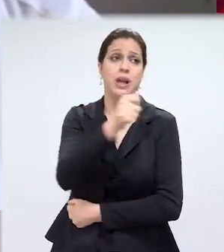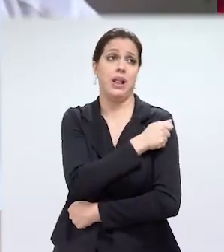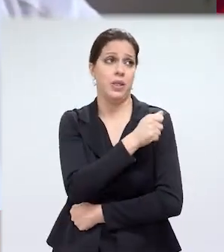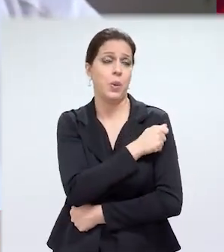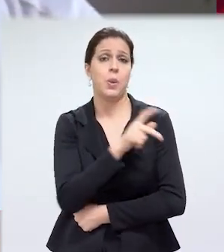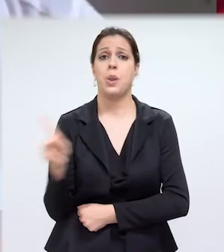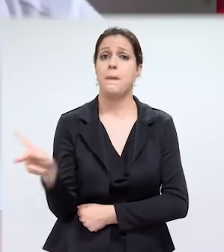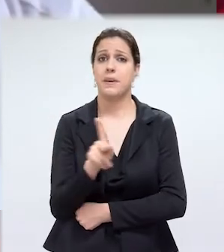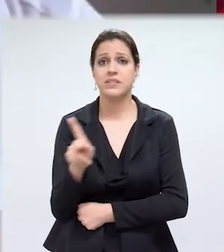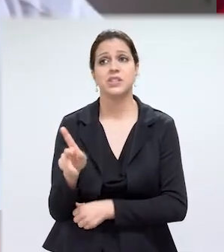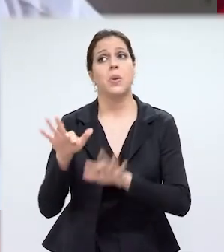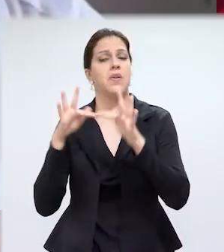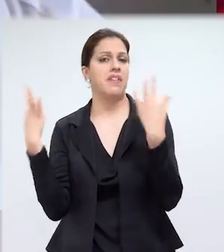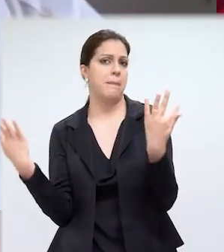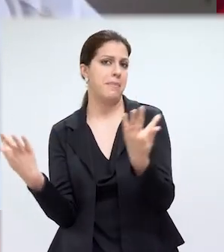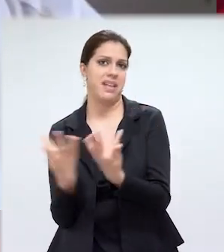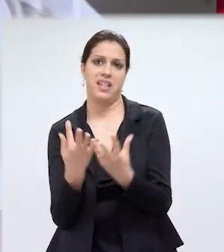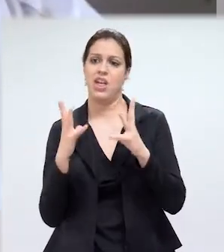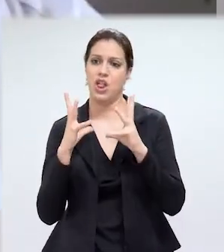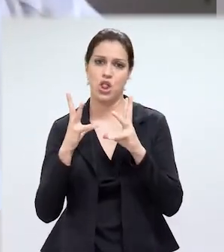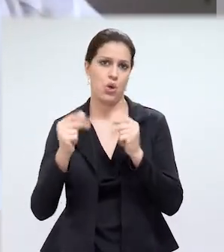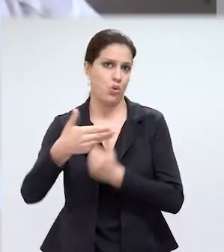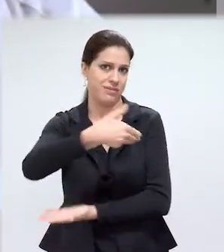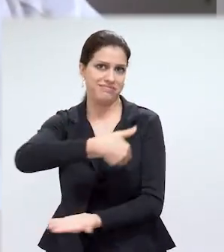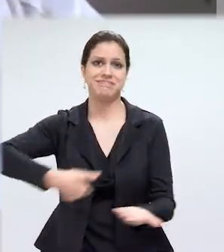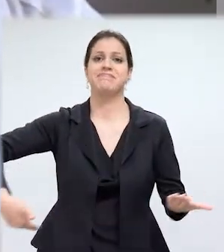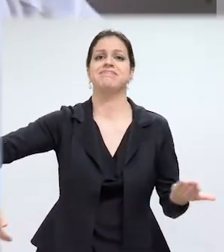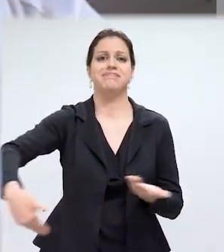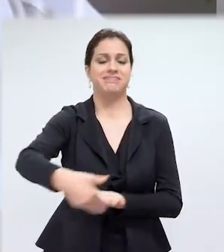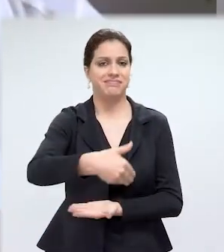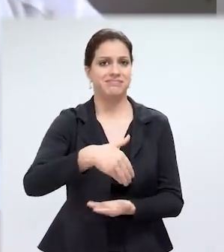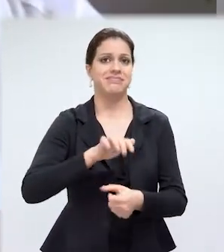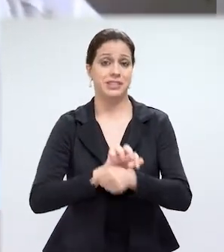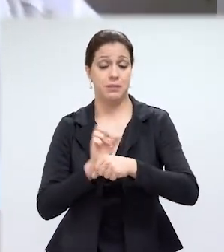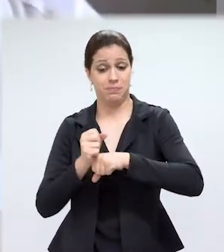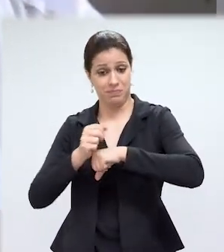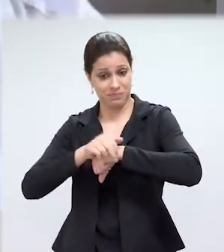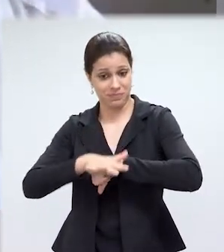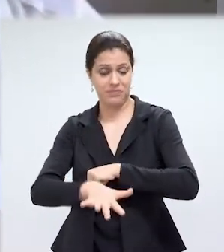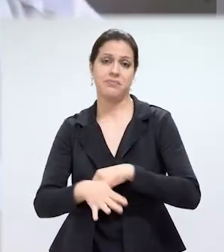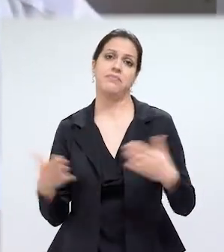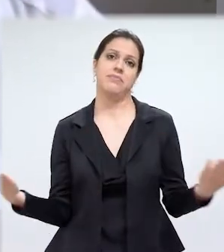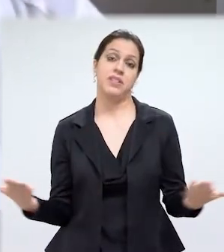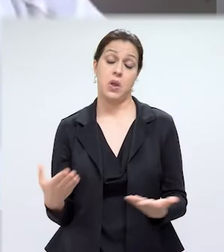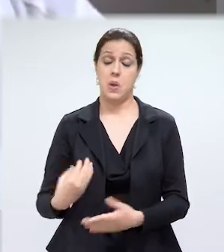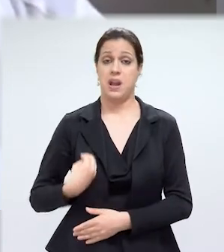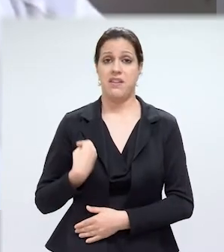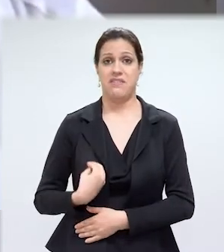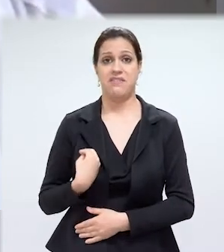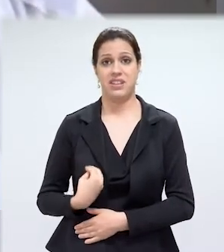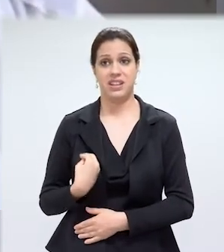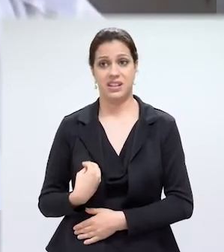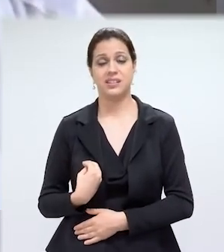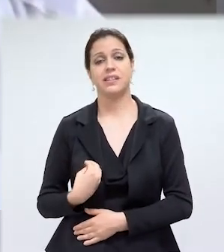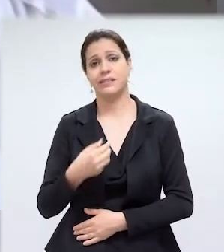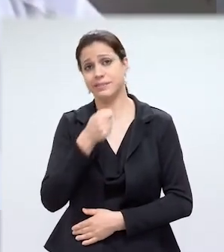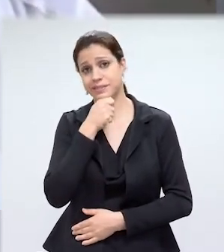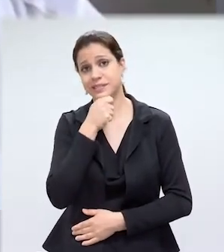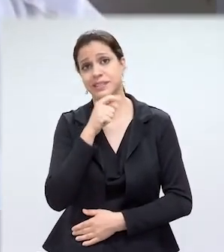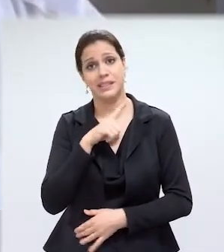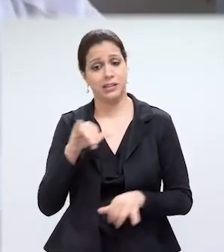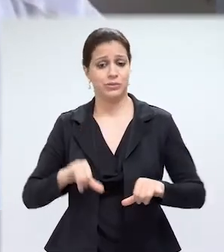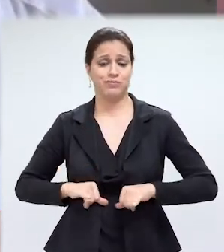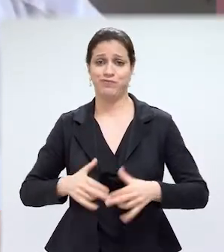impacto de forma global, né? Nos alunos, nos professores, nas famílias e também com toda essa situação da pandemia que